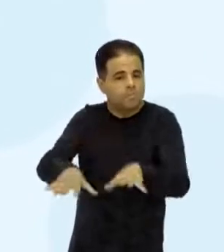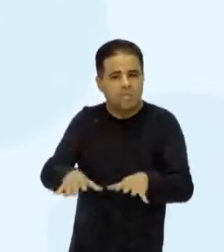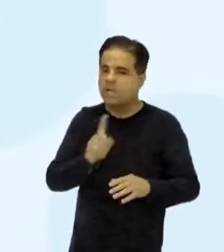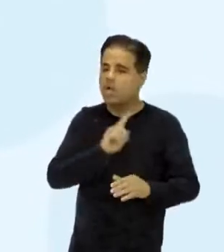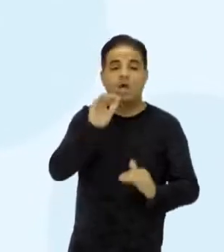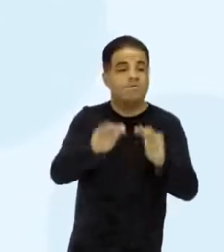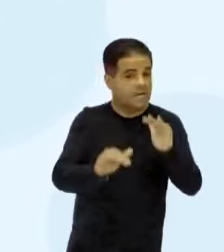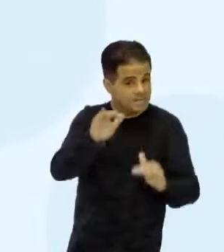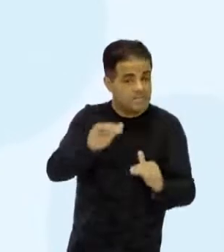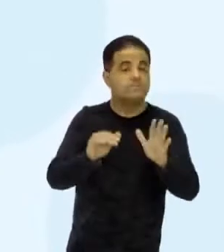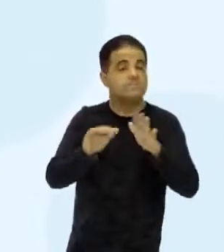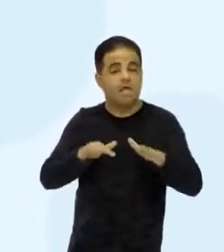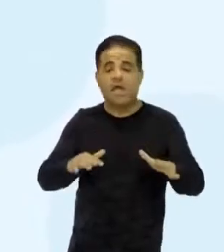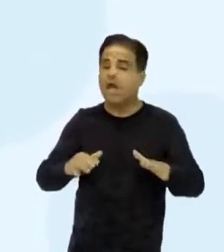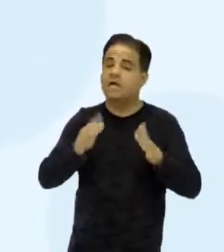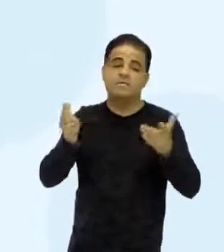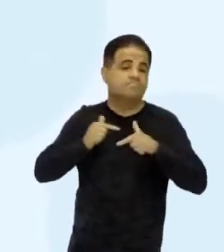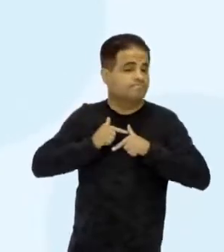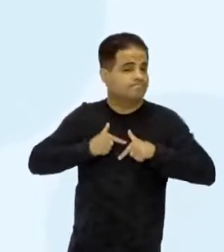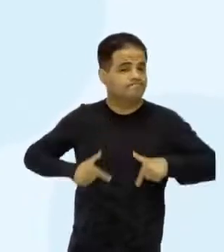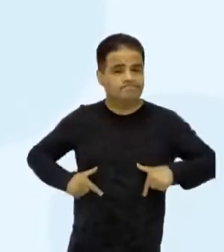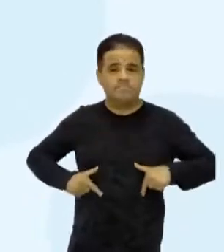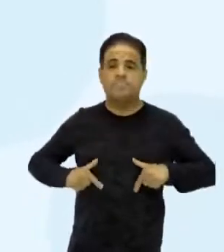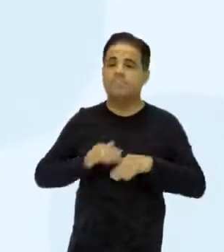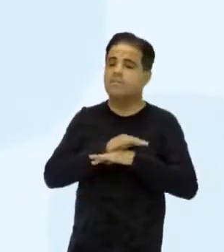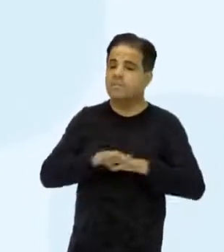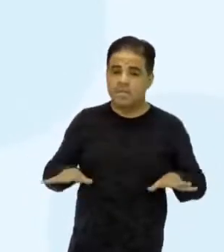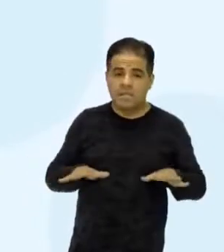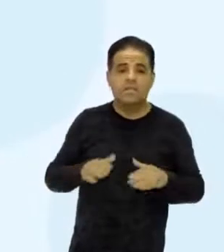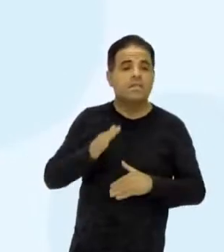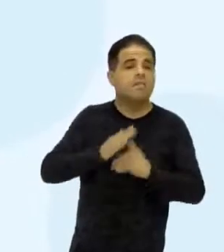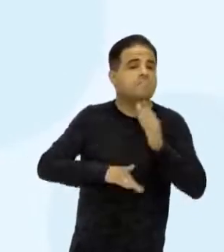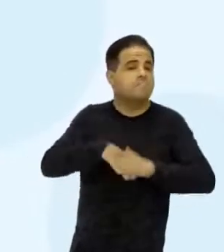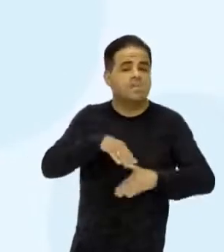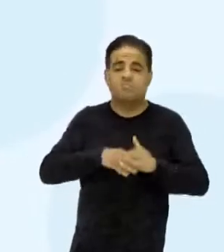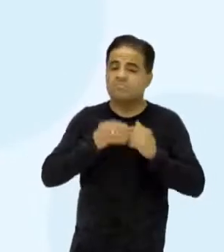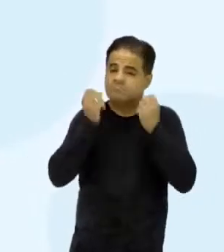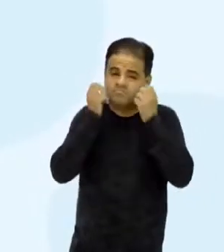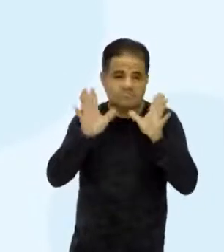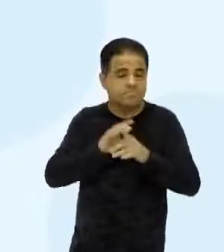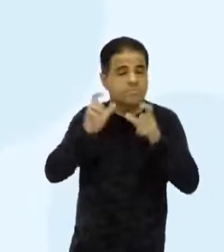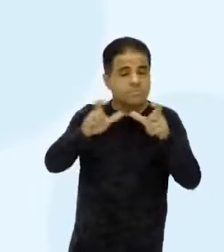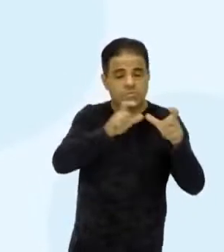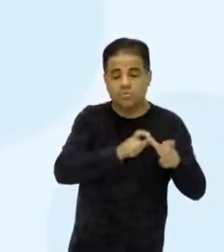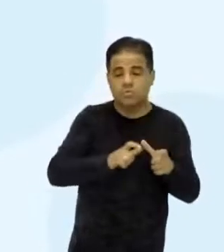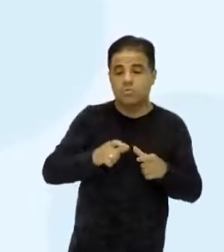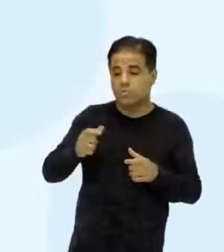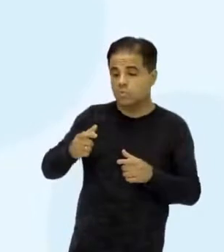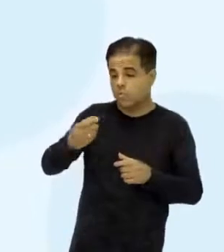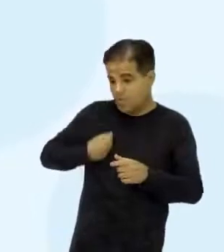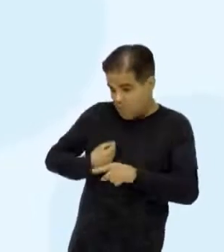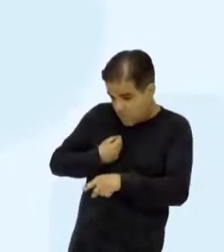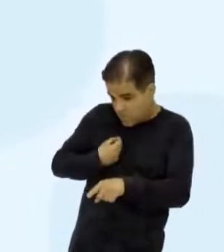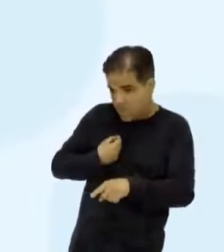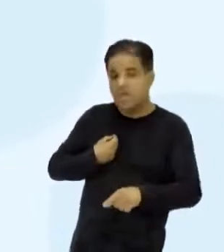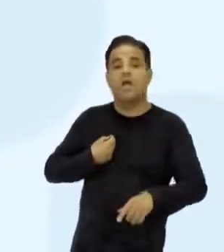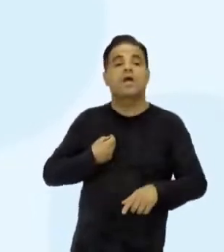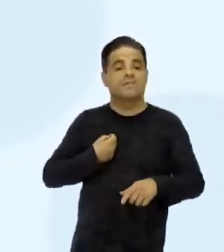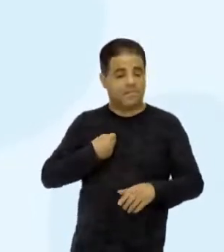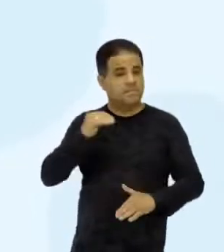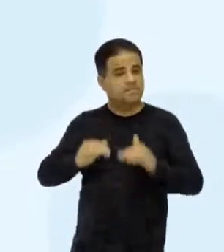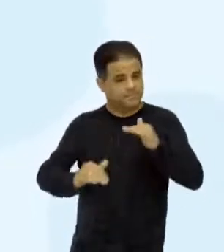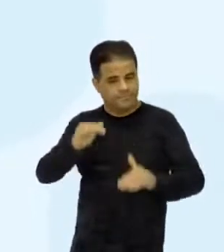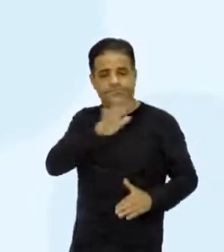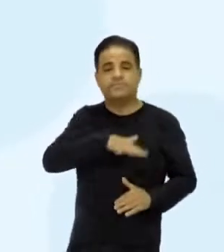variações, elas são neutras. Então, aí, dependendo do ambiente em que o organismo vive, essas